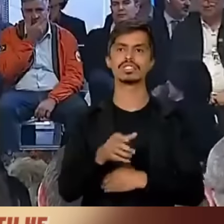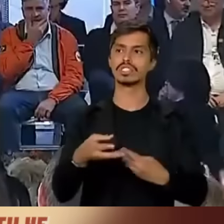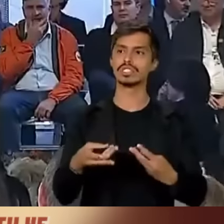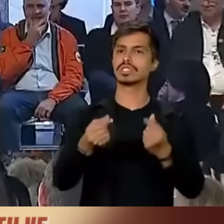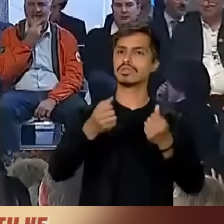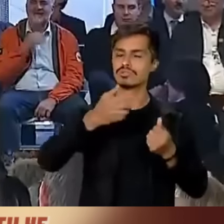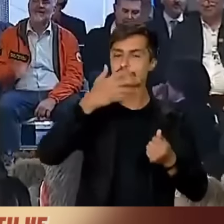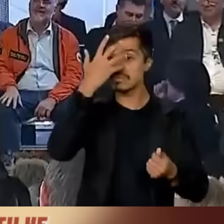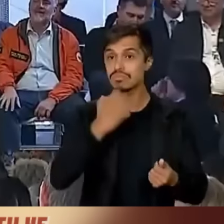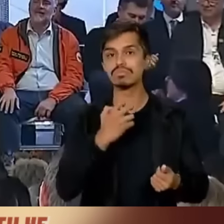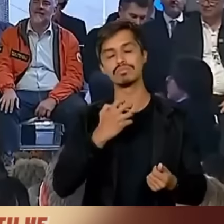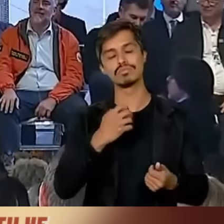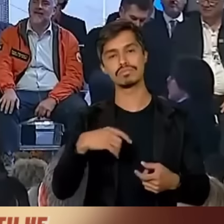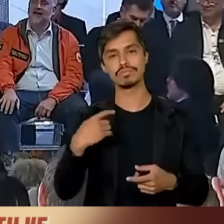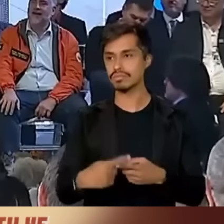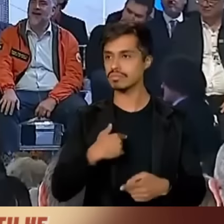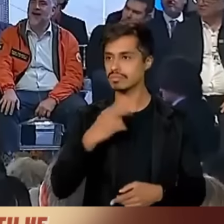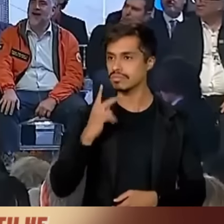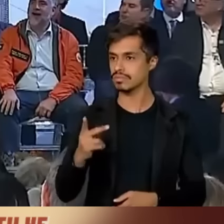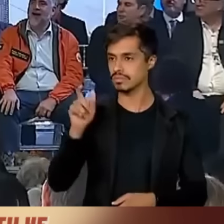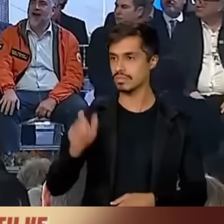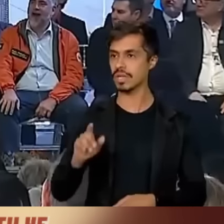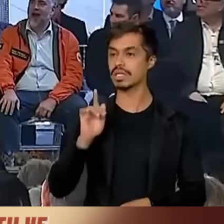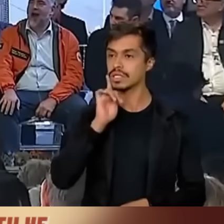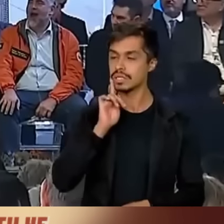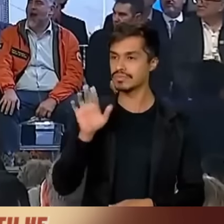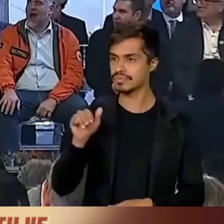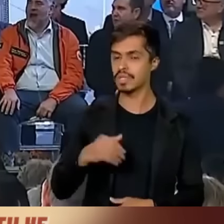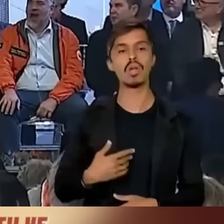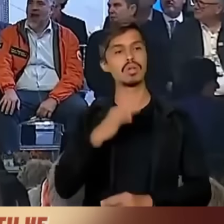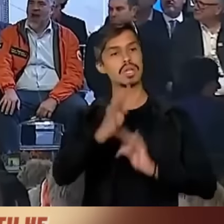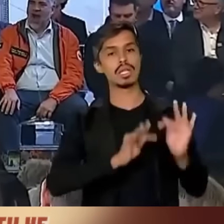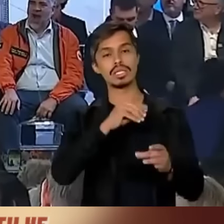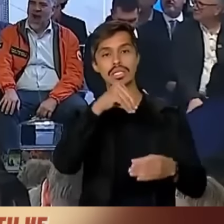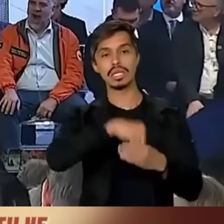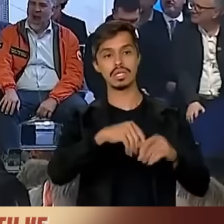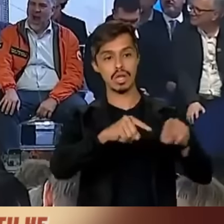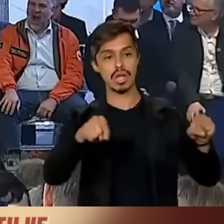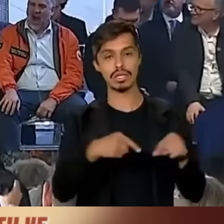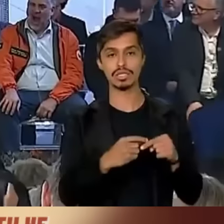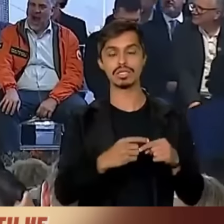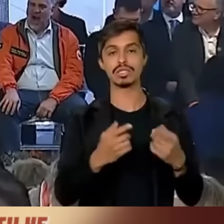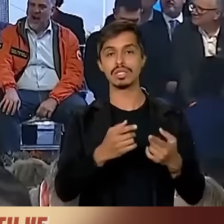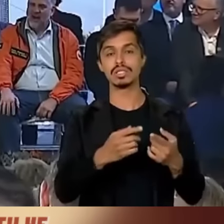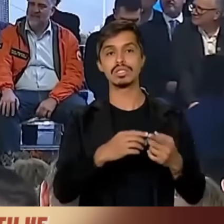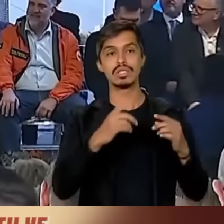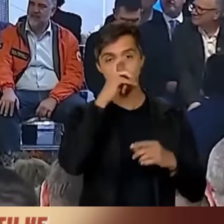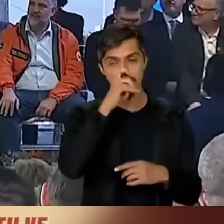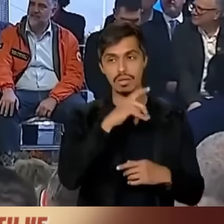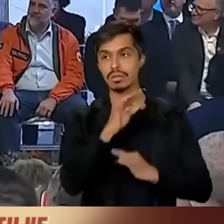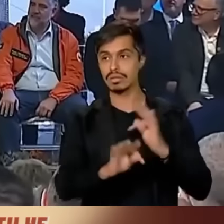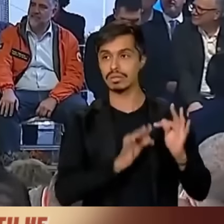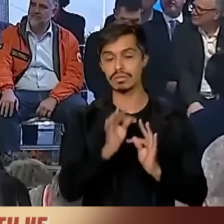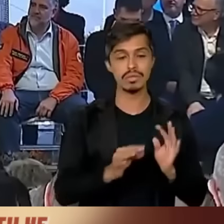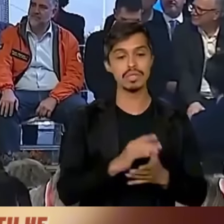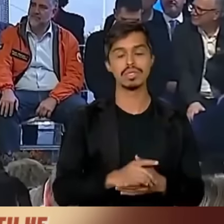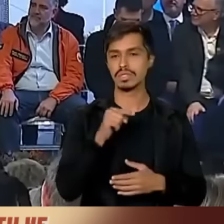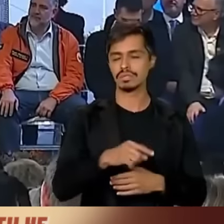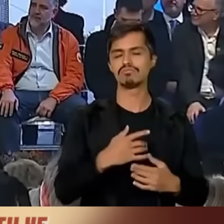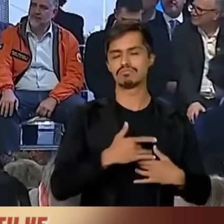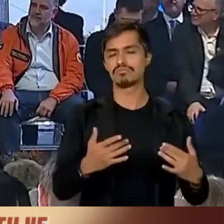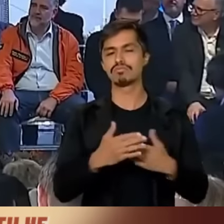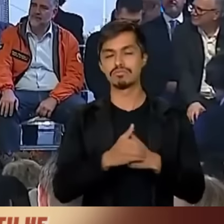solidariedade. Porque eu digo, Nisa, eu digo que o tratamento num quarto hospitalar, o tratamento numa enfermaria do hospital, o tratamento